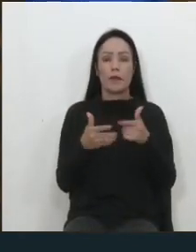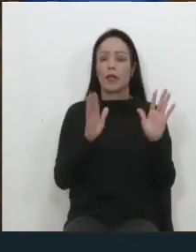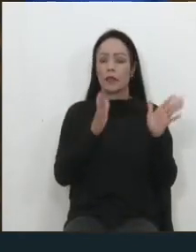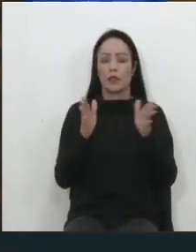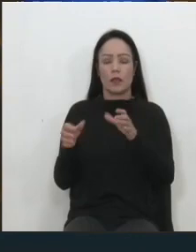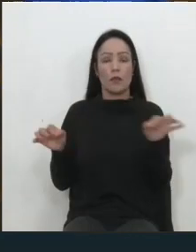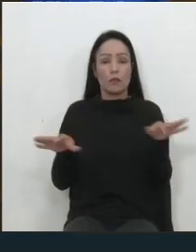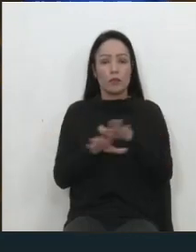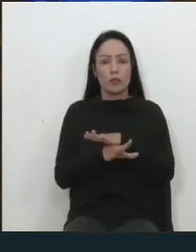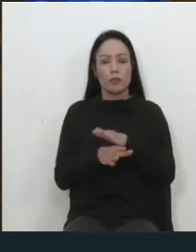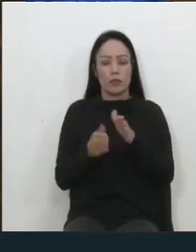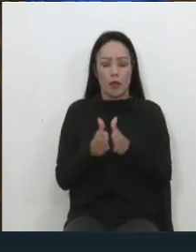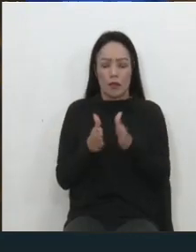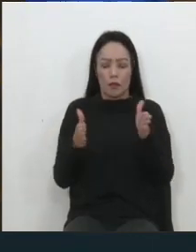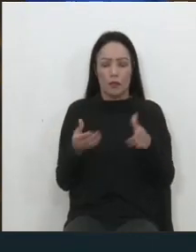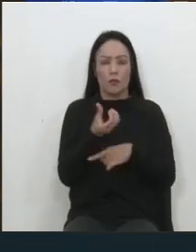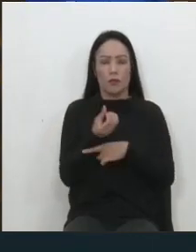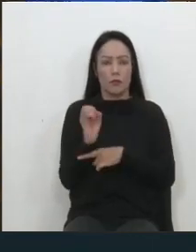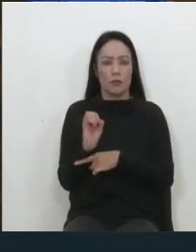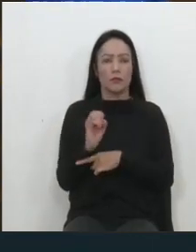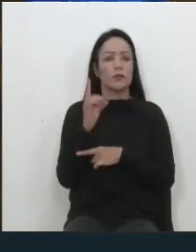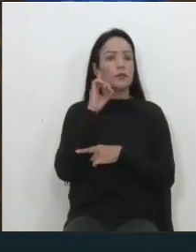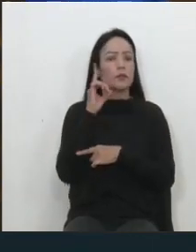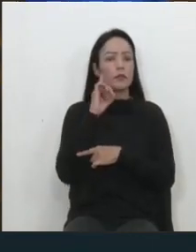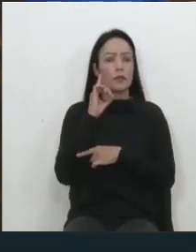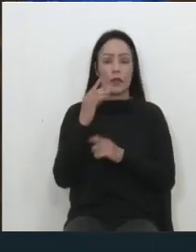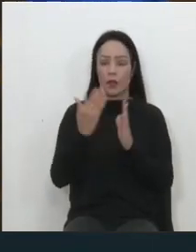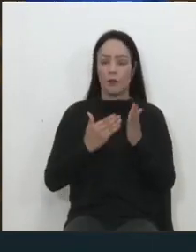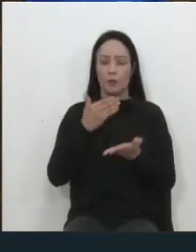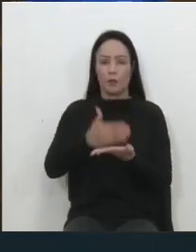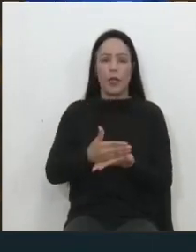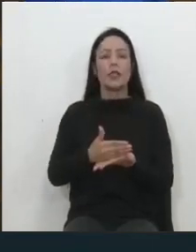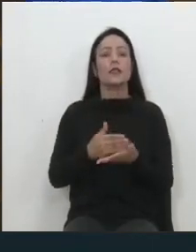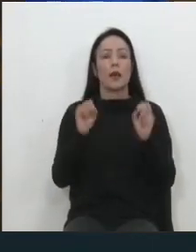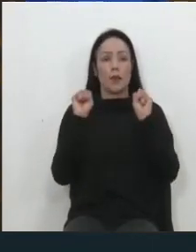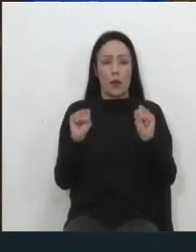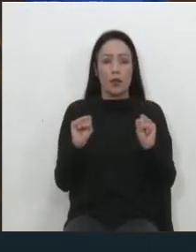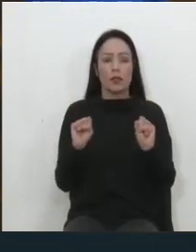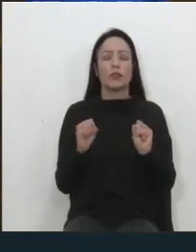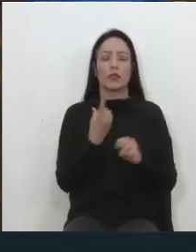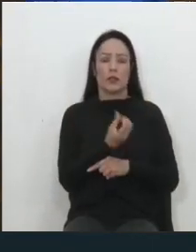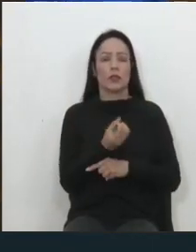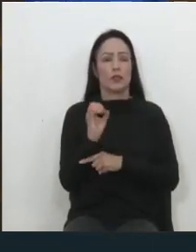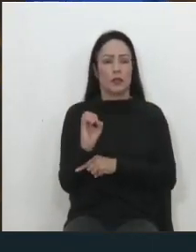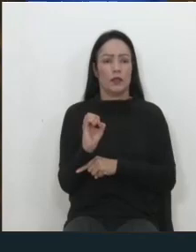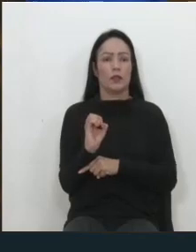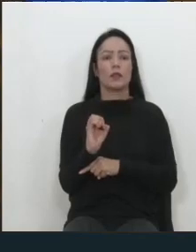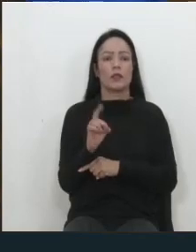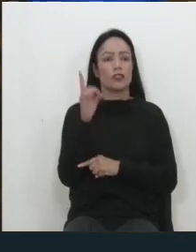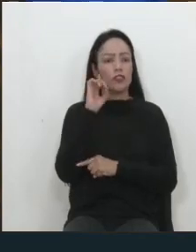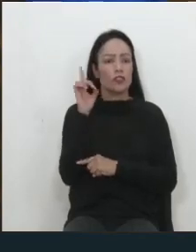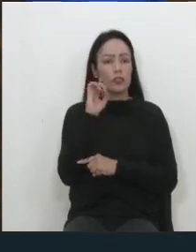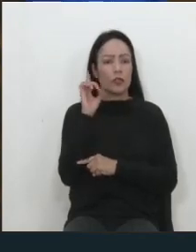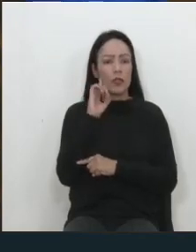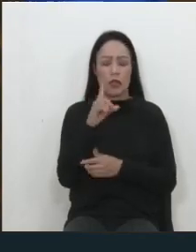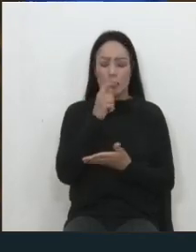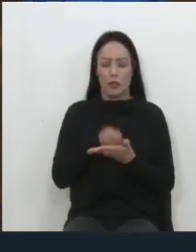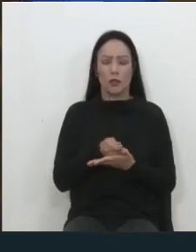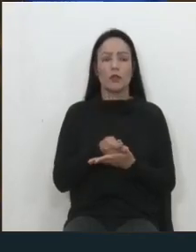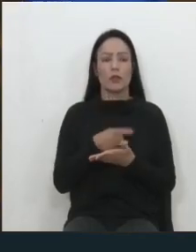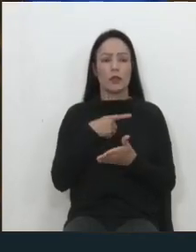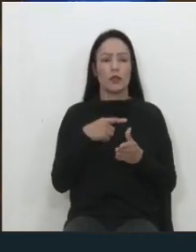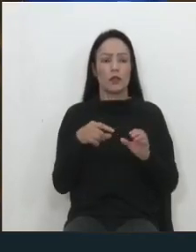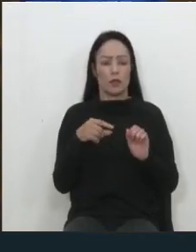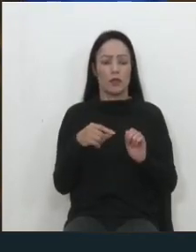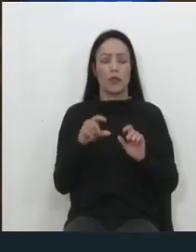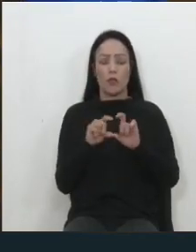em 60 dias, cabendo uma única prorrogação de 60 dias em cumprimento à determinação expressa pelo parágrafo